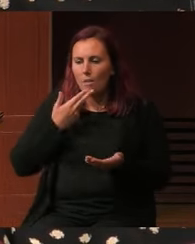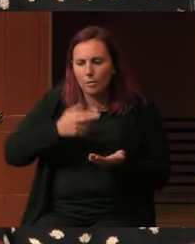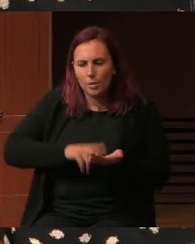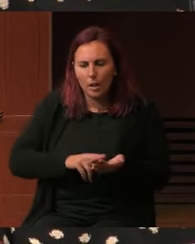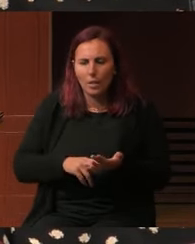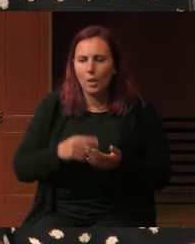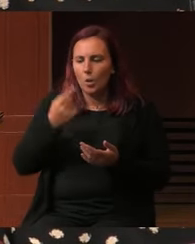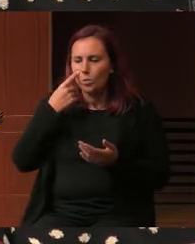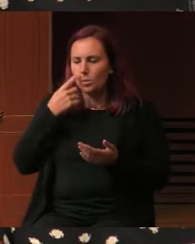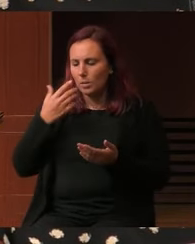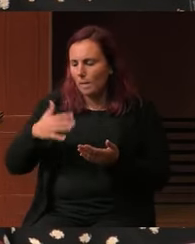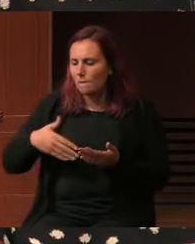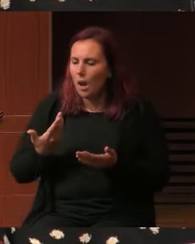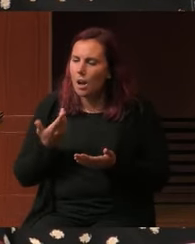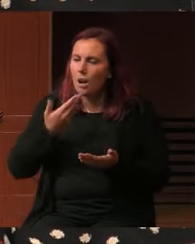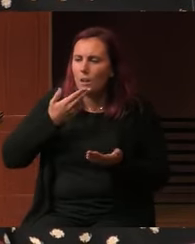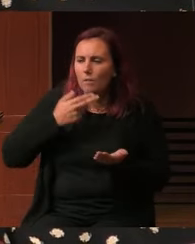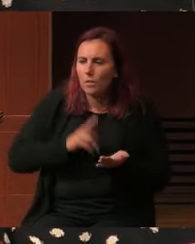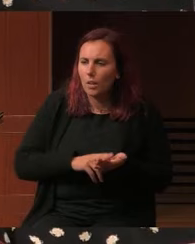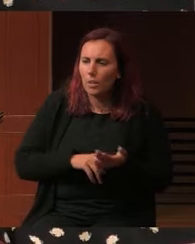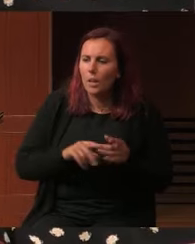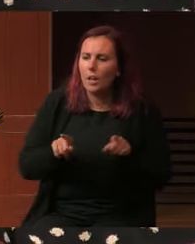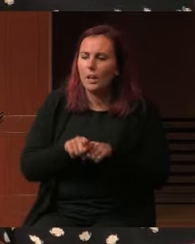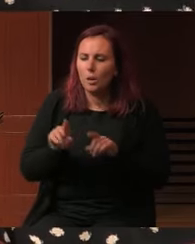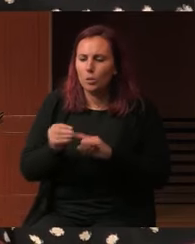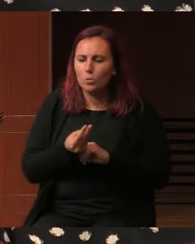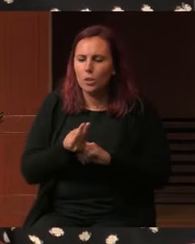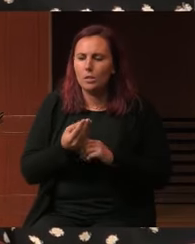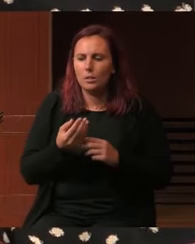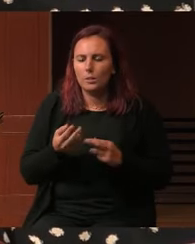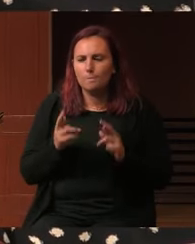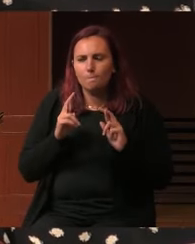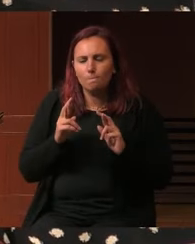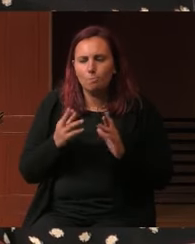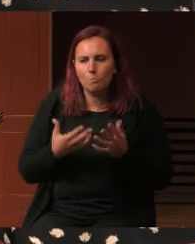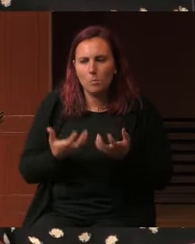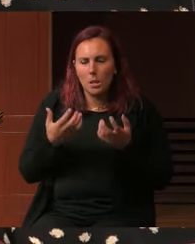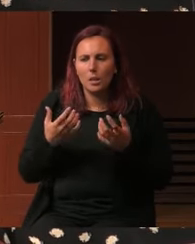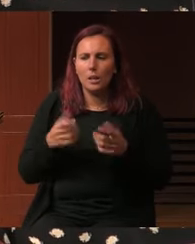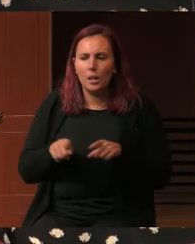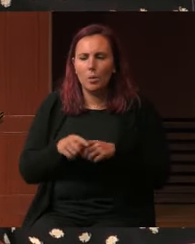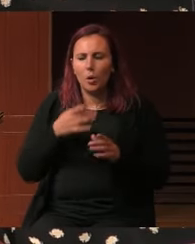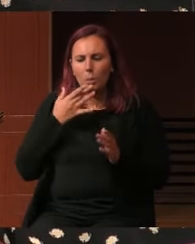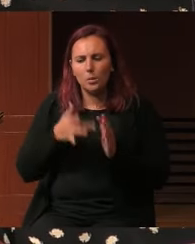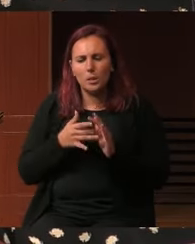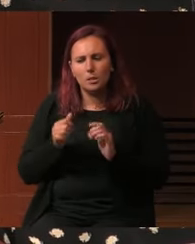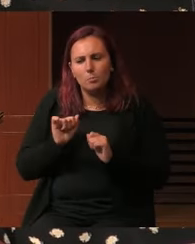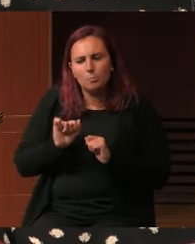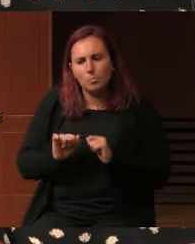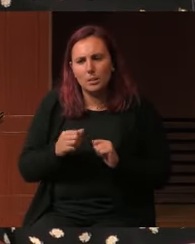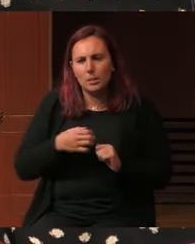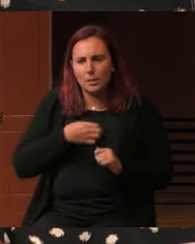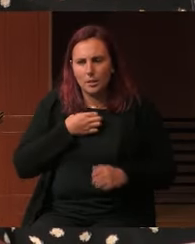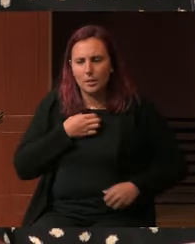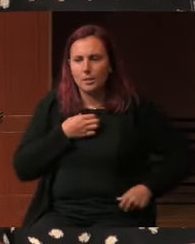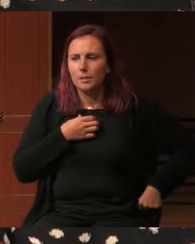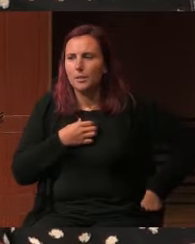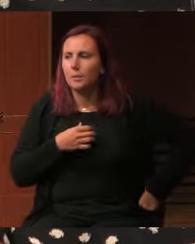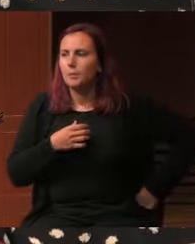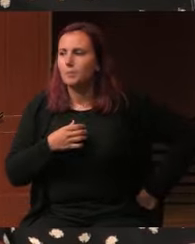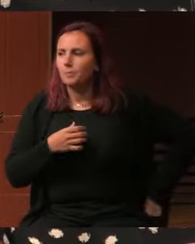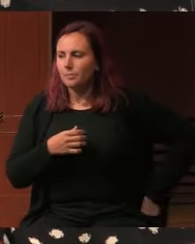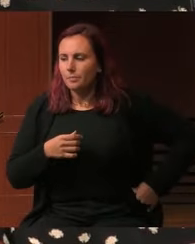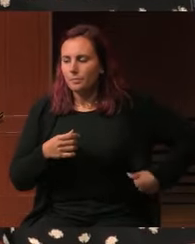legitimação do conhecimento, é um objeto de desejo e é um objeto de pertença. Portanto, esta minha listagem